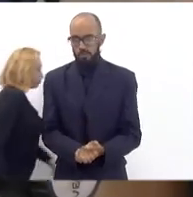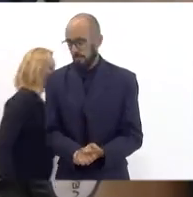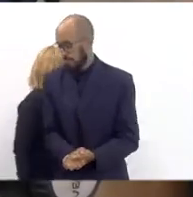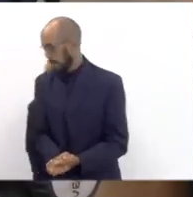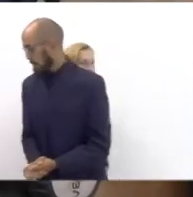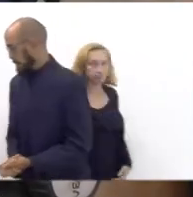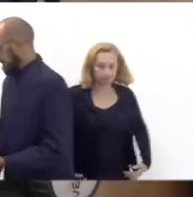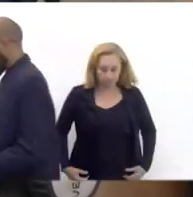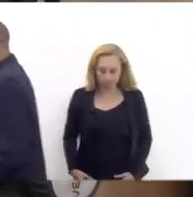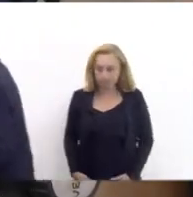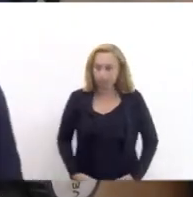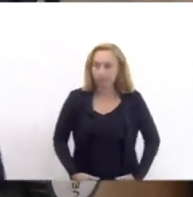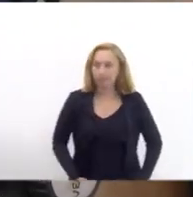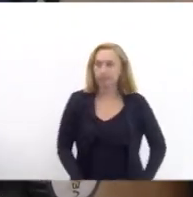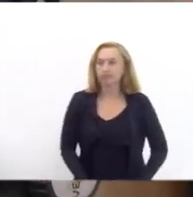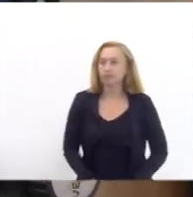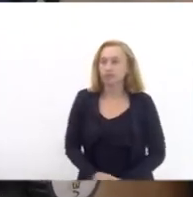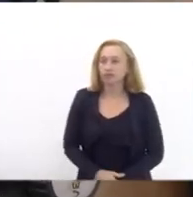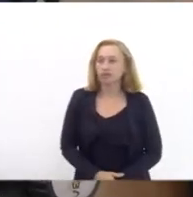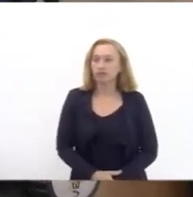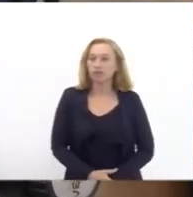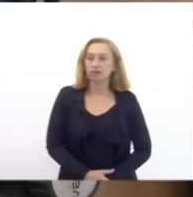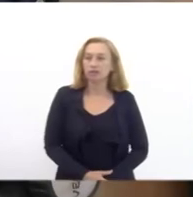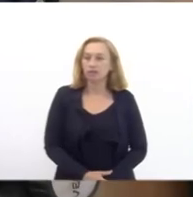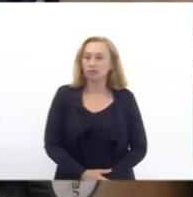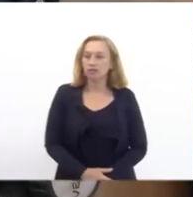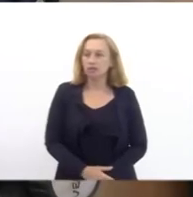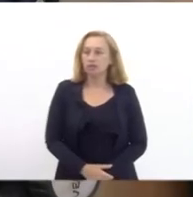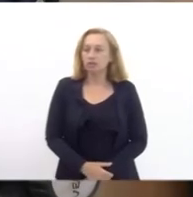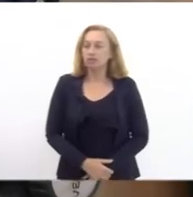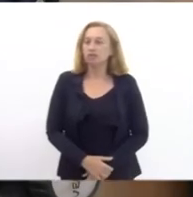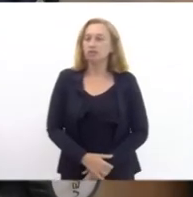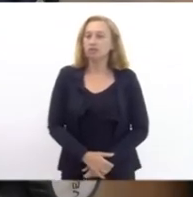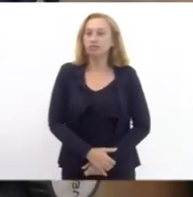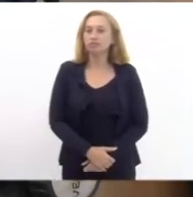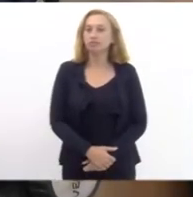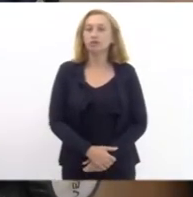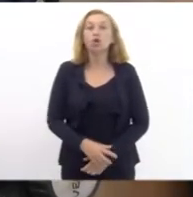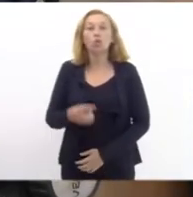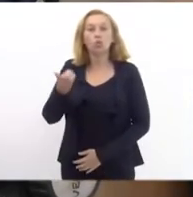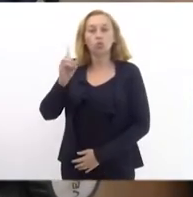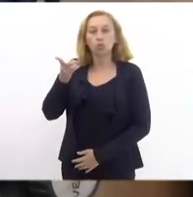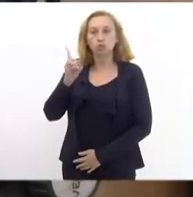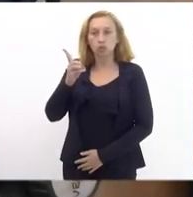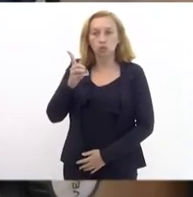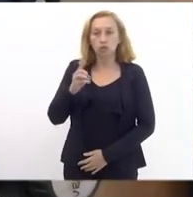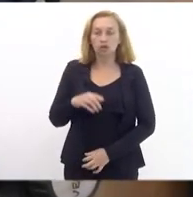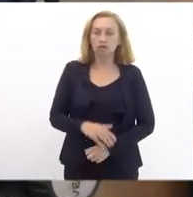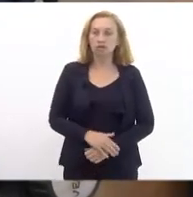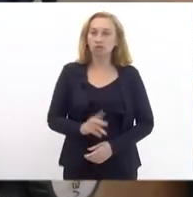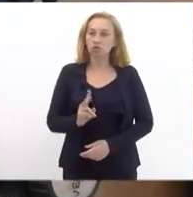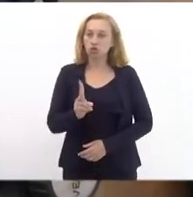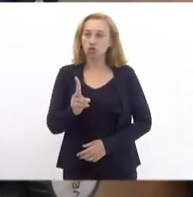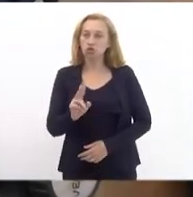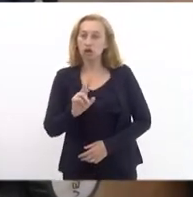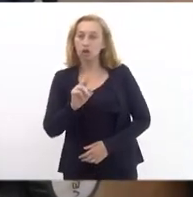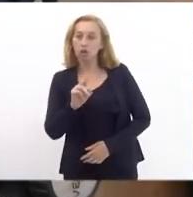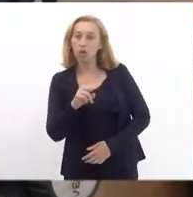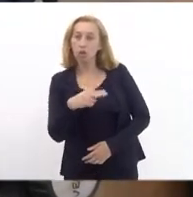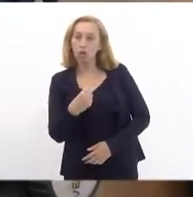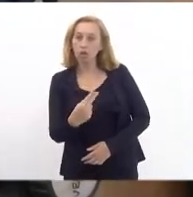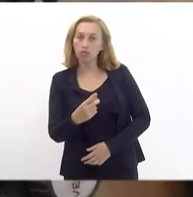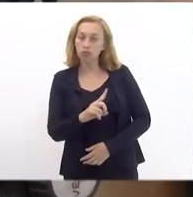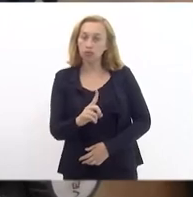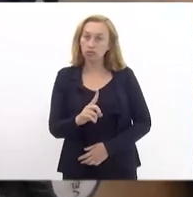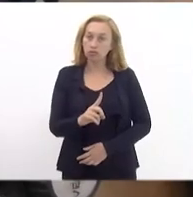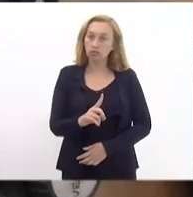garante, do seu ponto de vista da concessionária, que o dólar vai ficar nesse patamar, ou o ien,